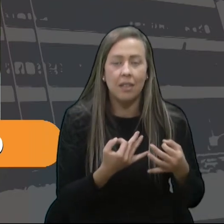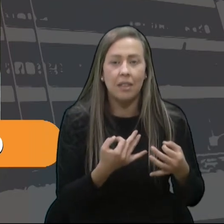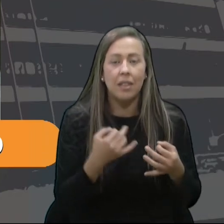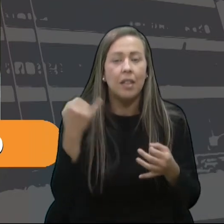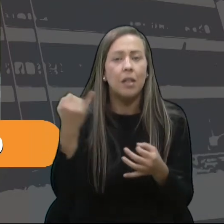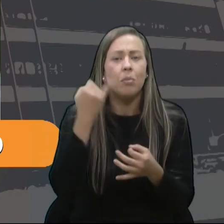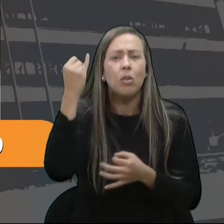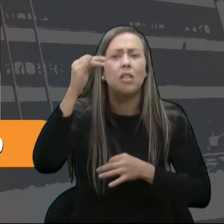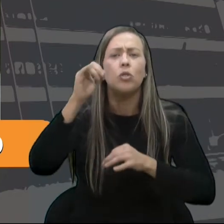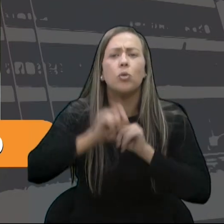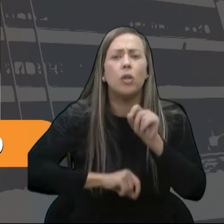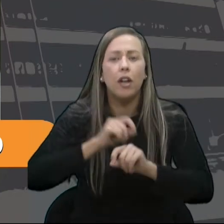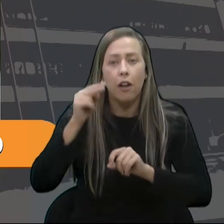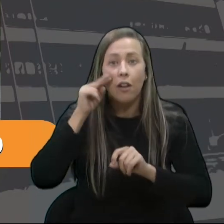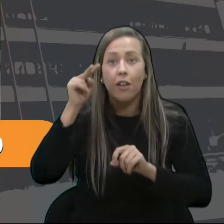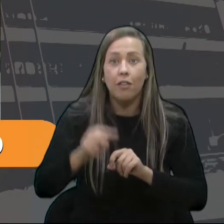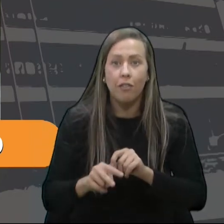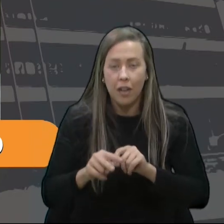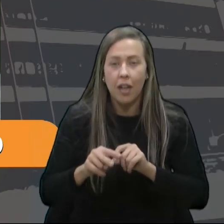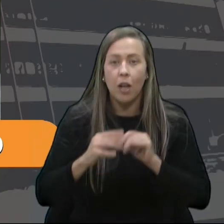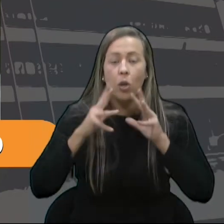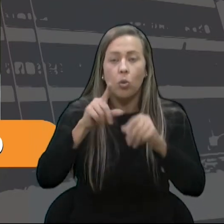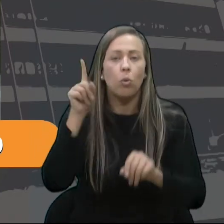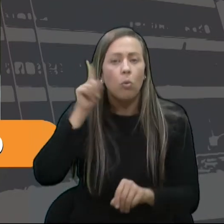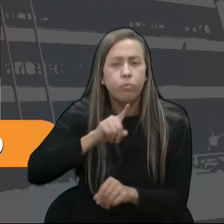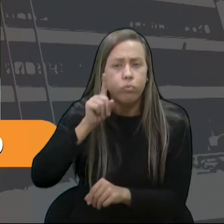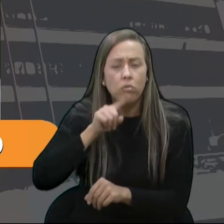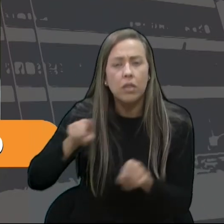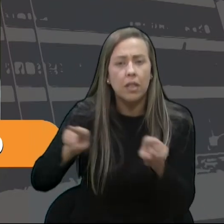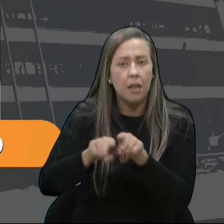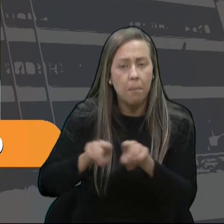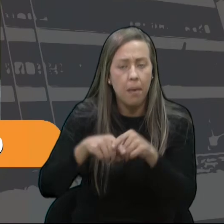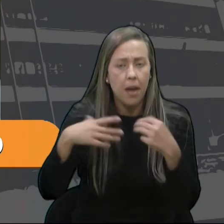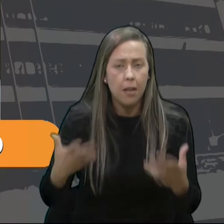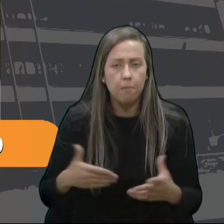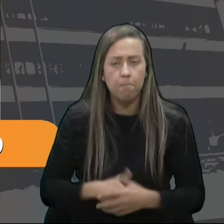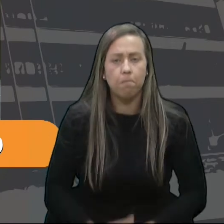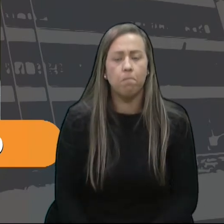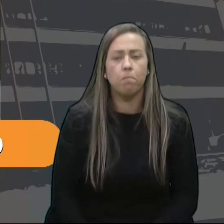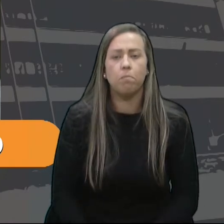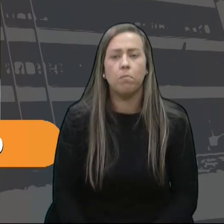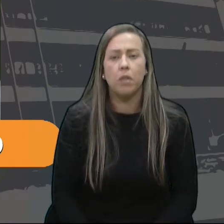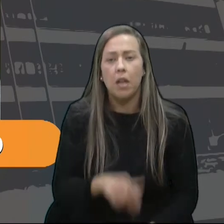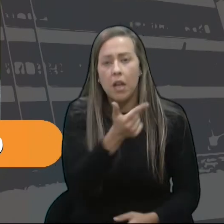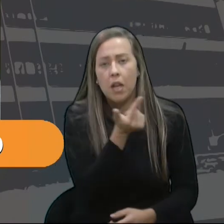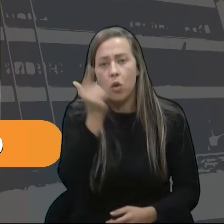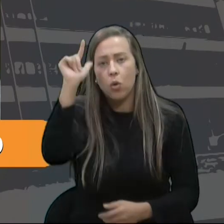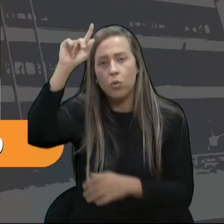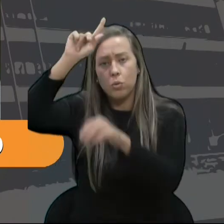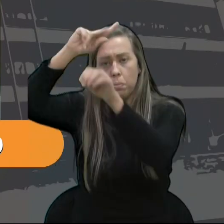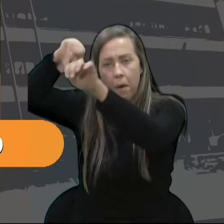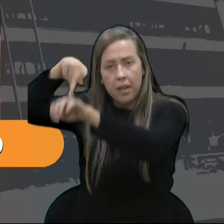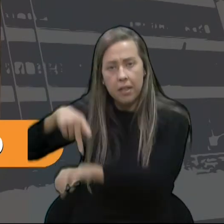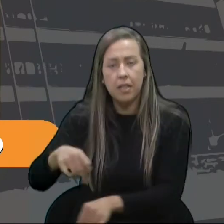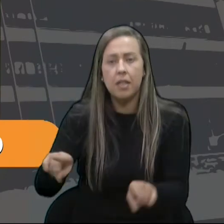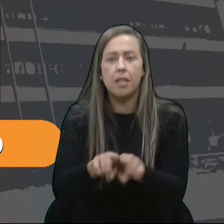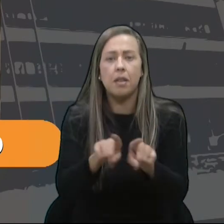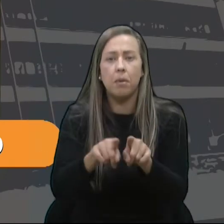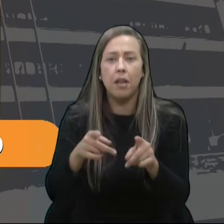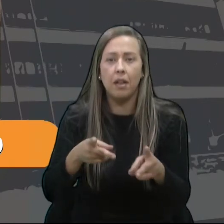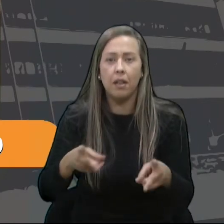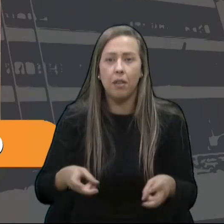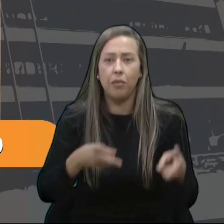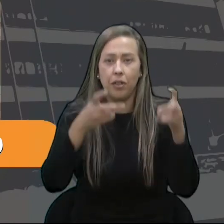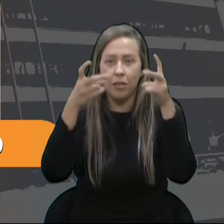que a gente vê o que a gente viu nos Estados Unidos, né? Em outros países também, para a gente perceber